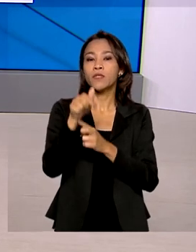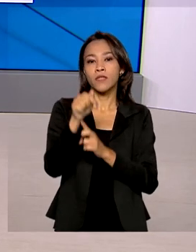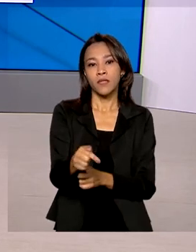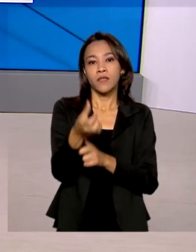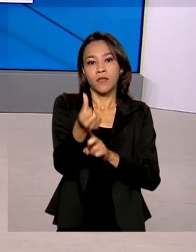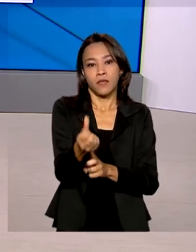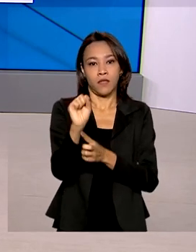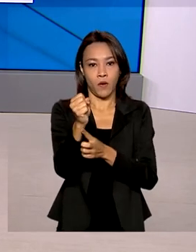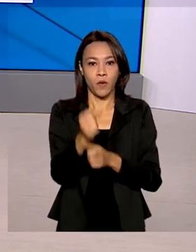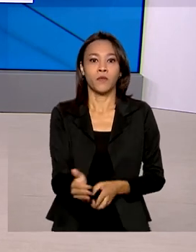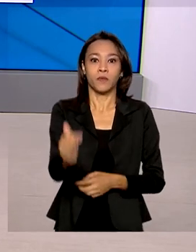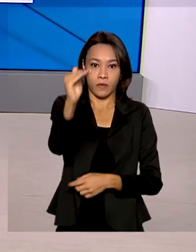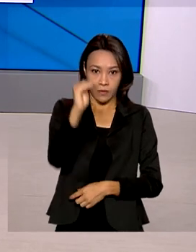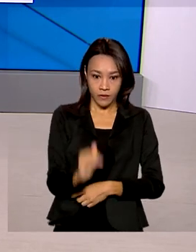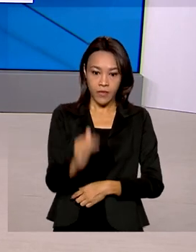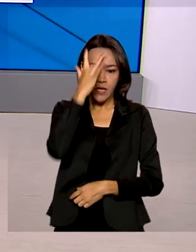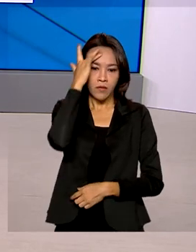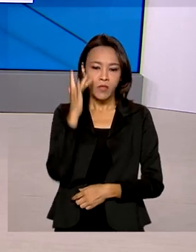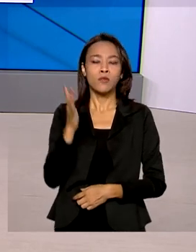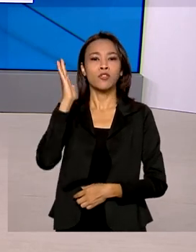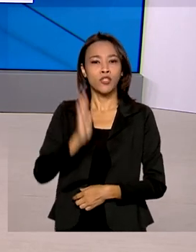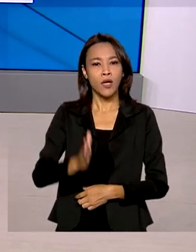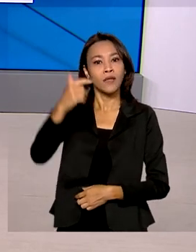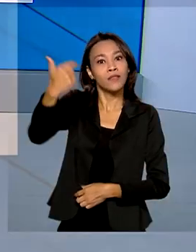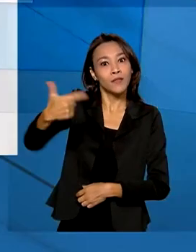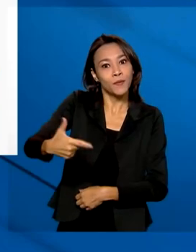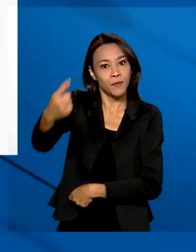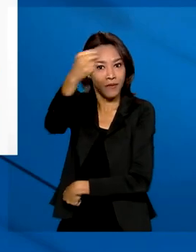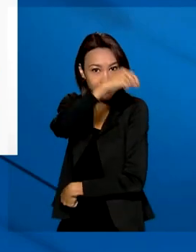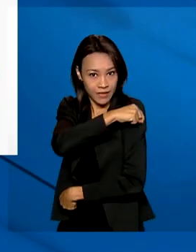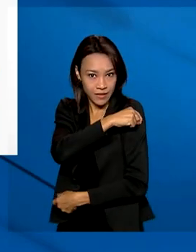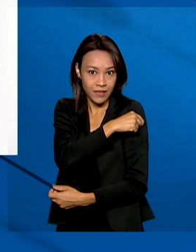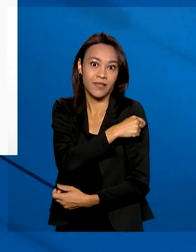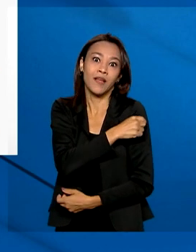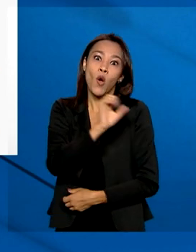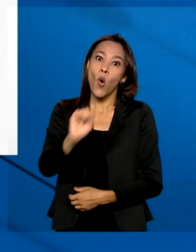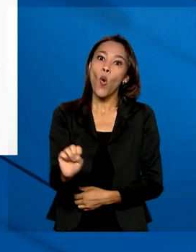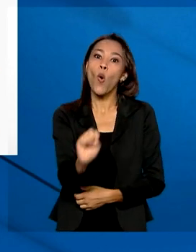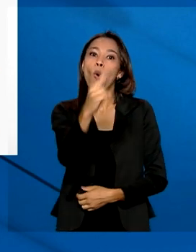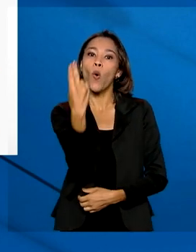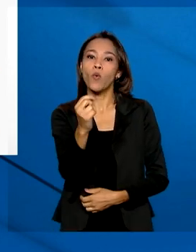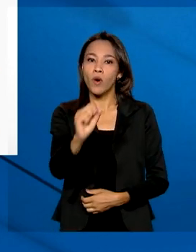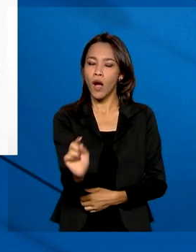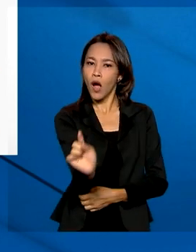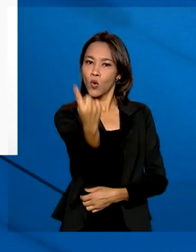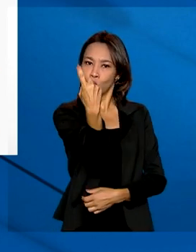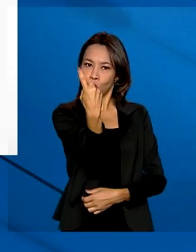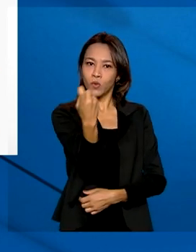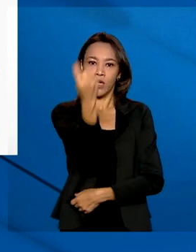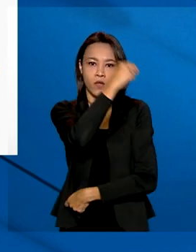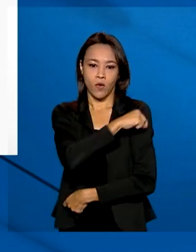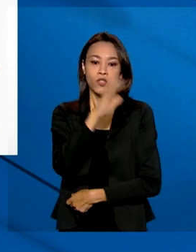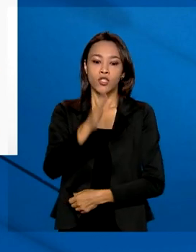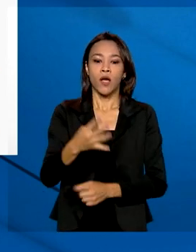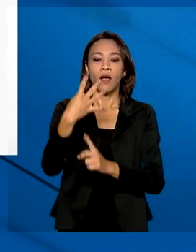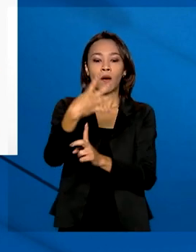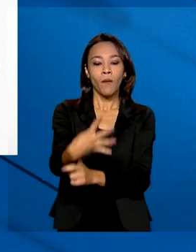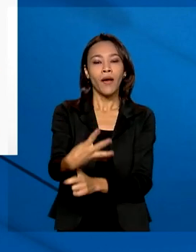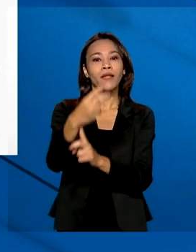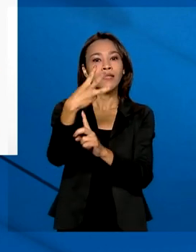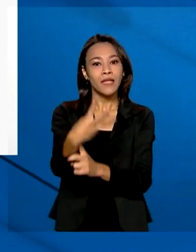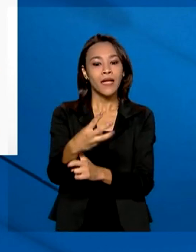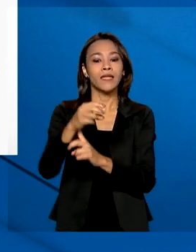1768 e as pessoas vacinadas com a segunda dose as duas doses ou em dose única já são 43